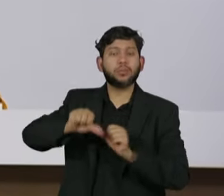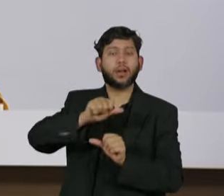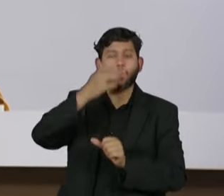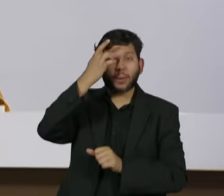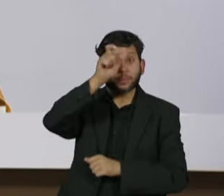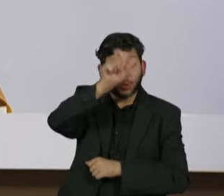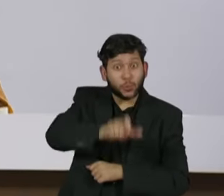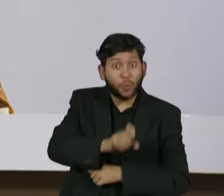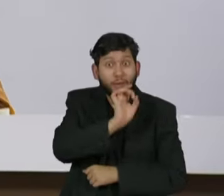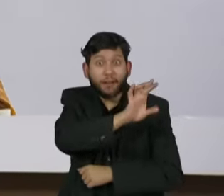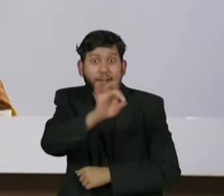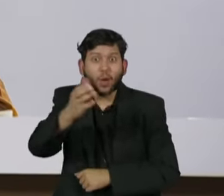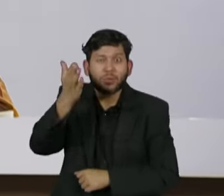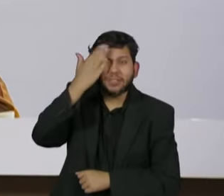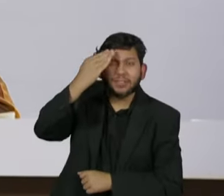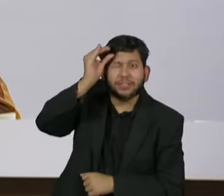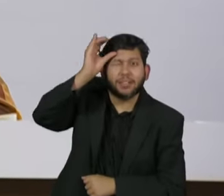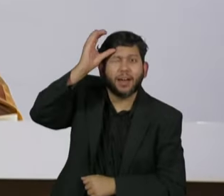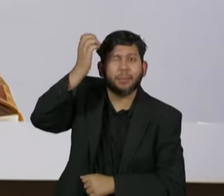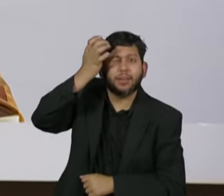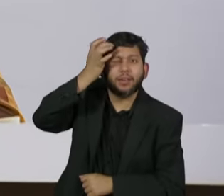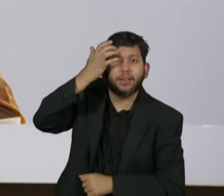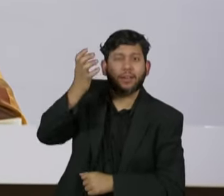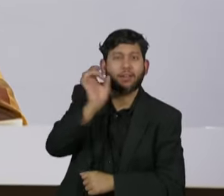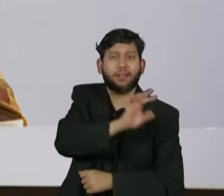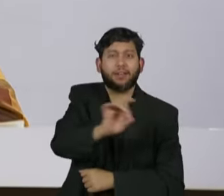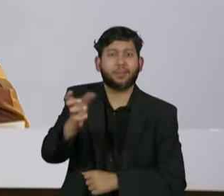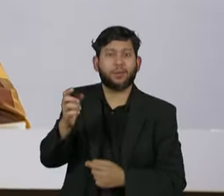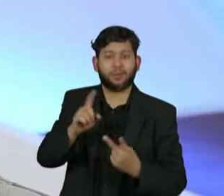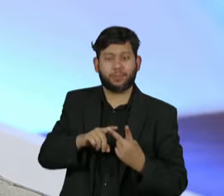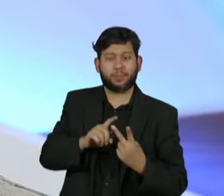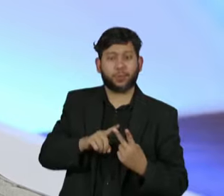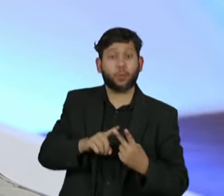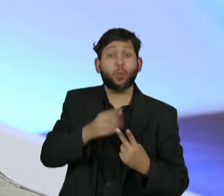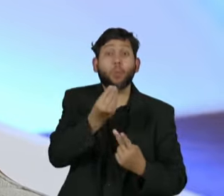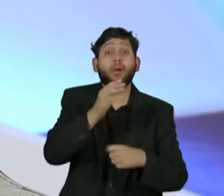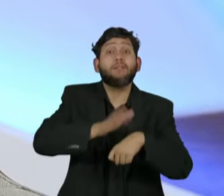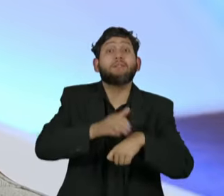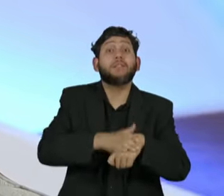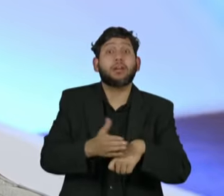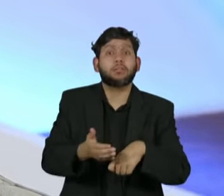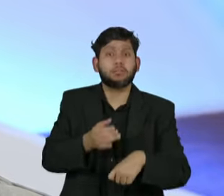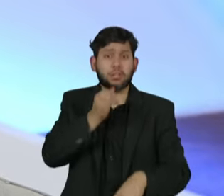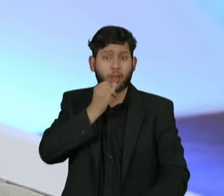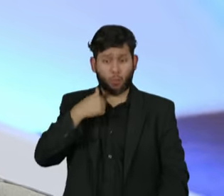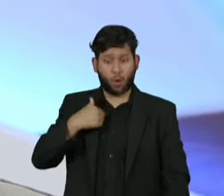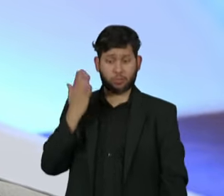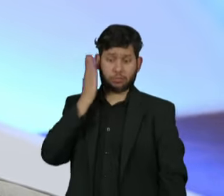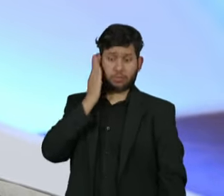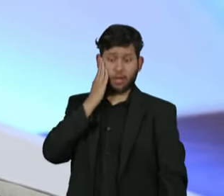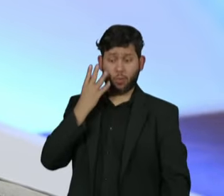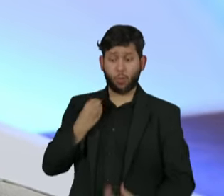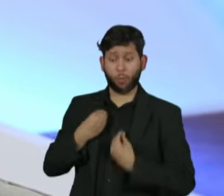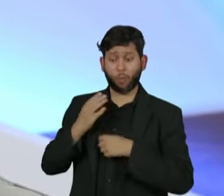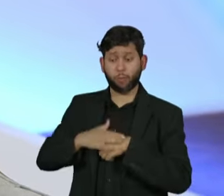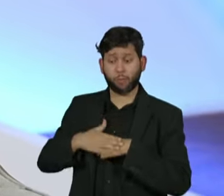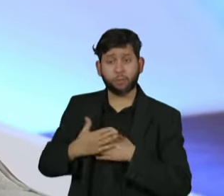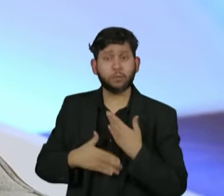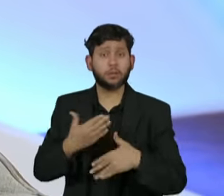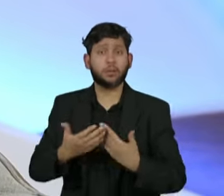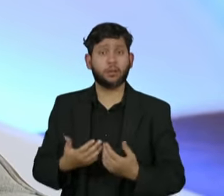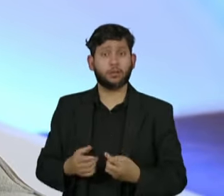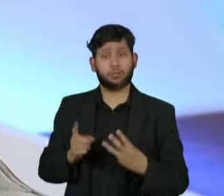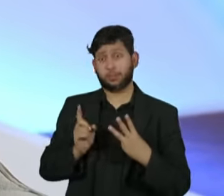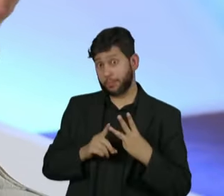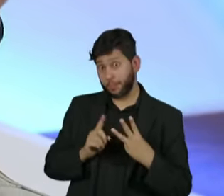delas de mudar os fazeres que é que elas vão fazer com que elas sabem e de criar recursos para